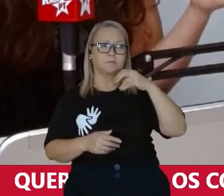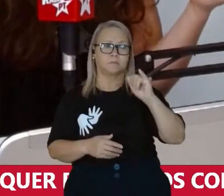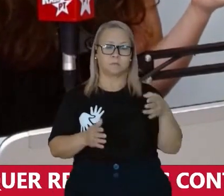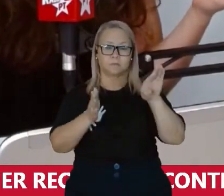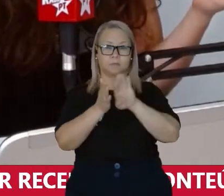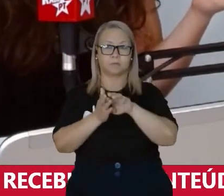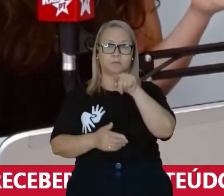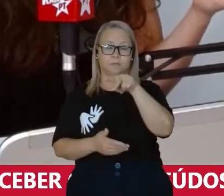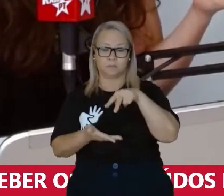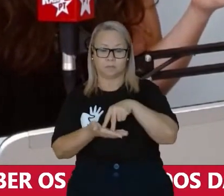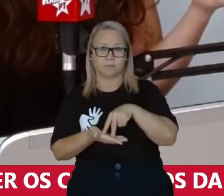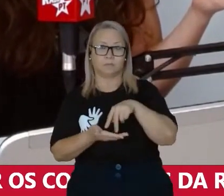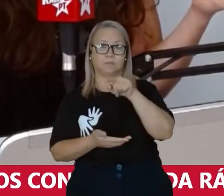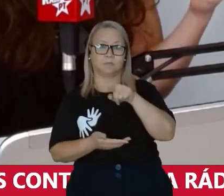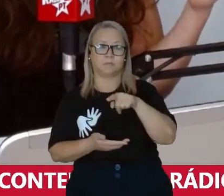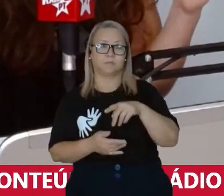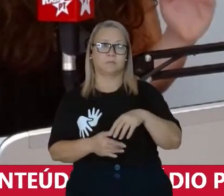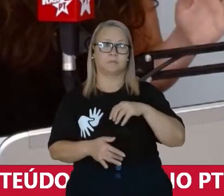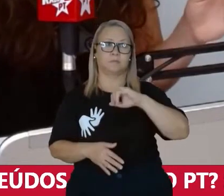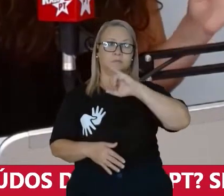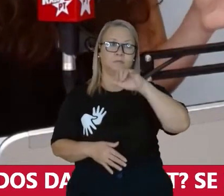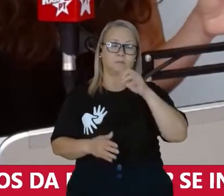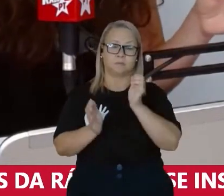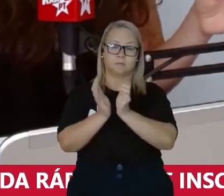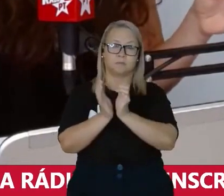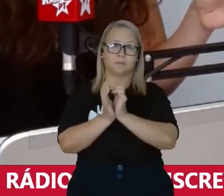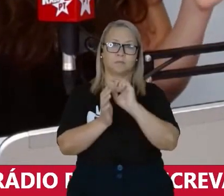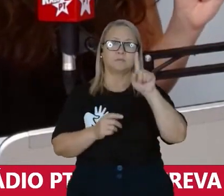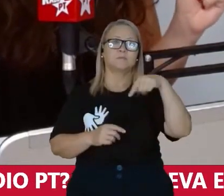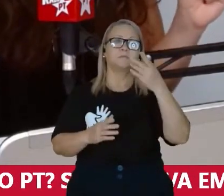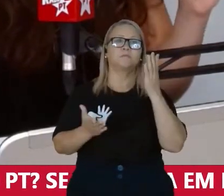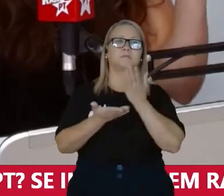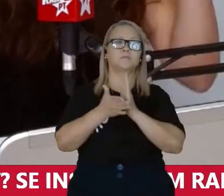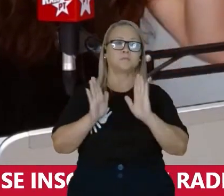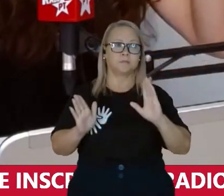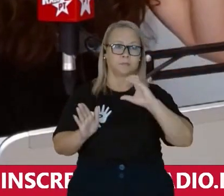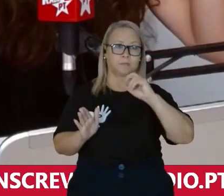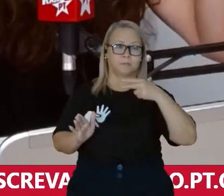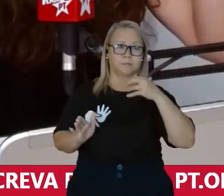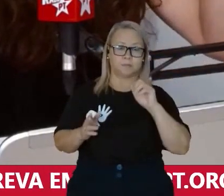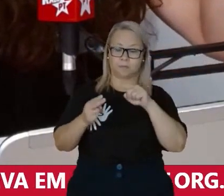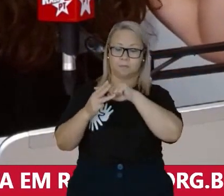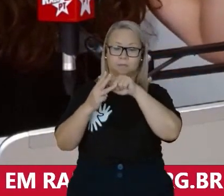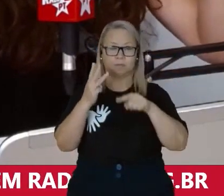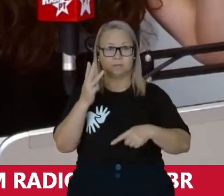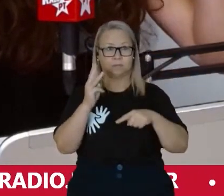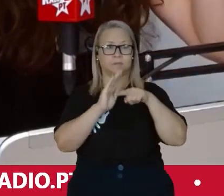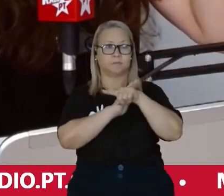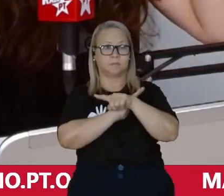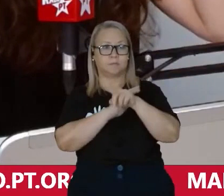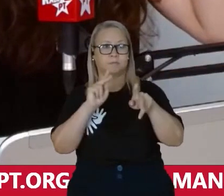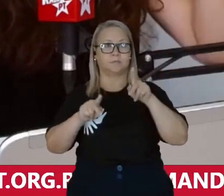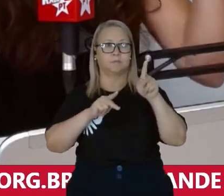você, no Jair-me e Bolso Regrets, após a conclusão. São duas perguntas, na verdade. 3 perguntas do nosso público